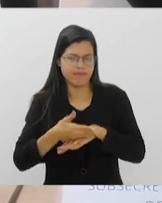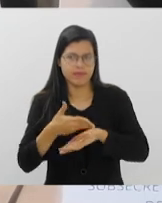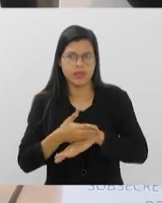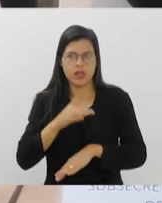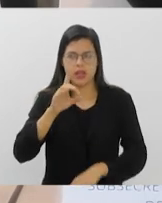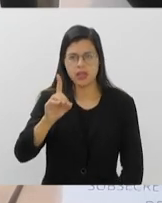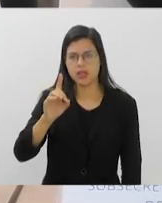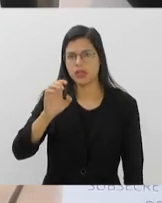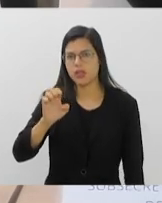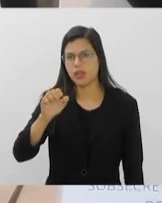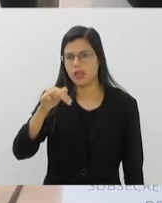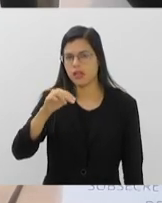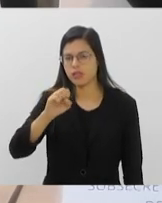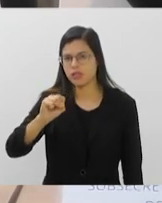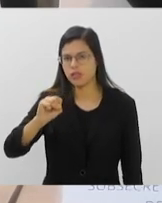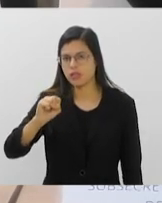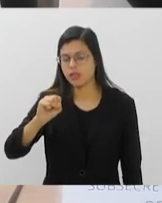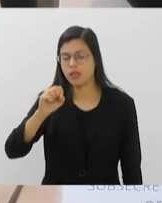Martins